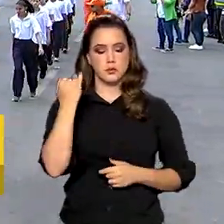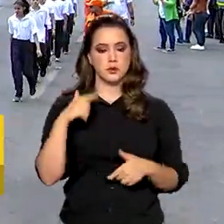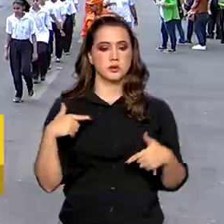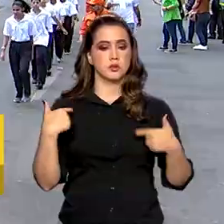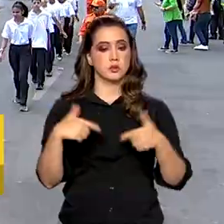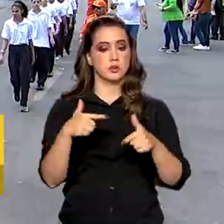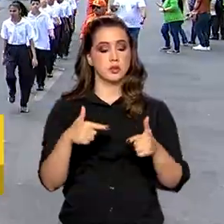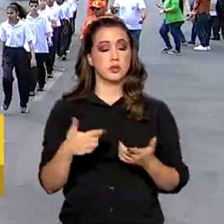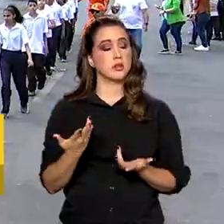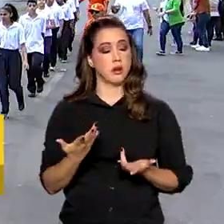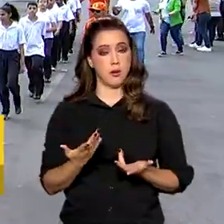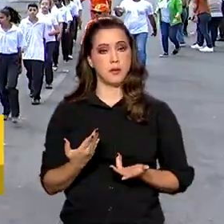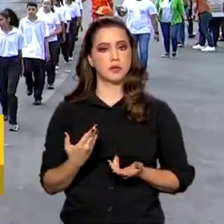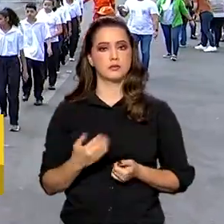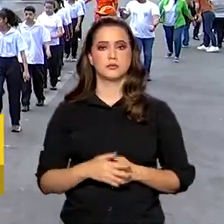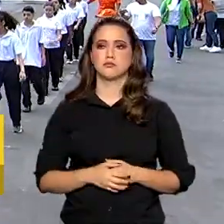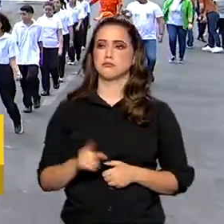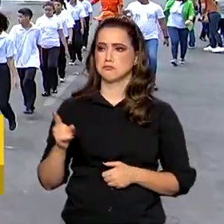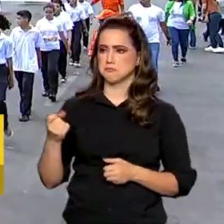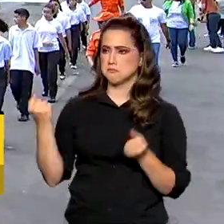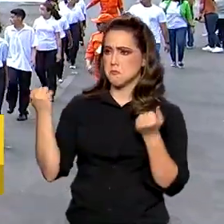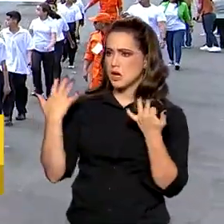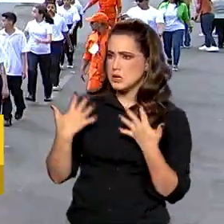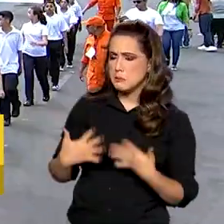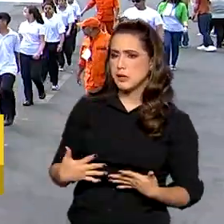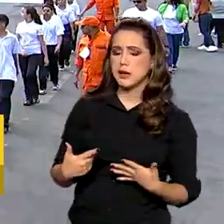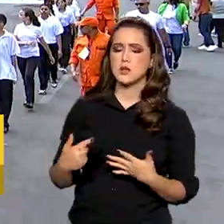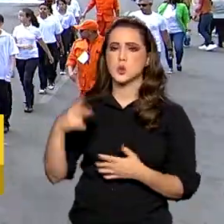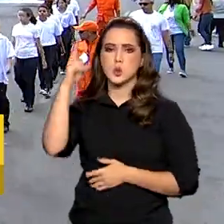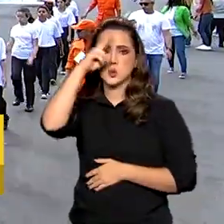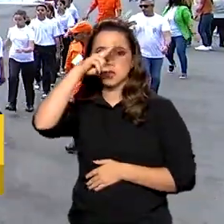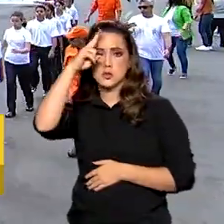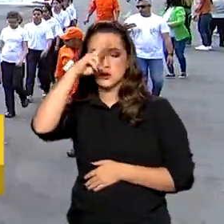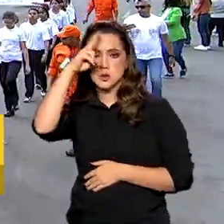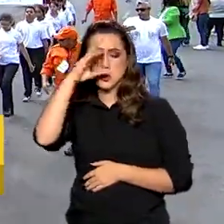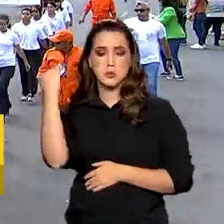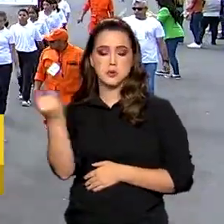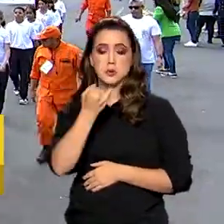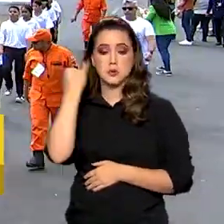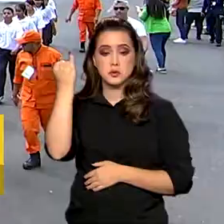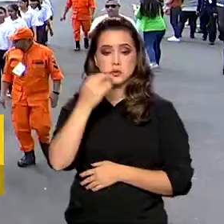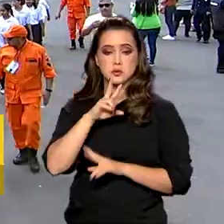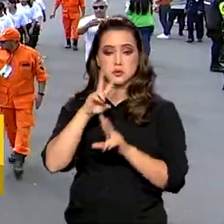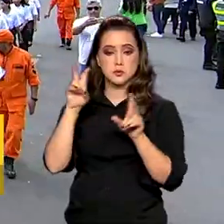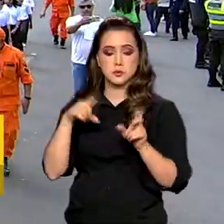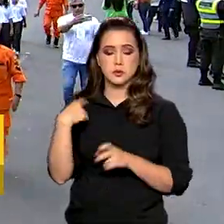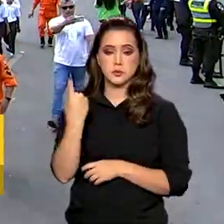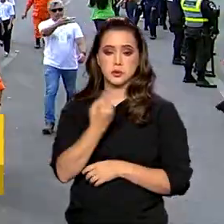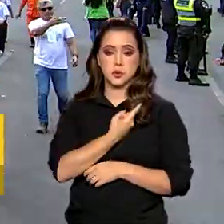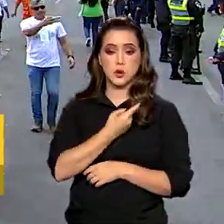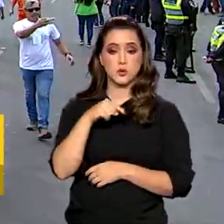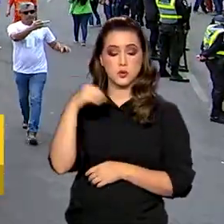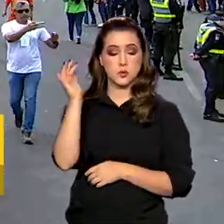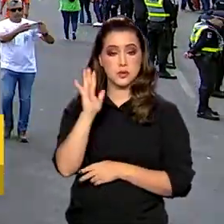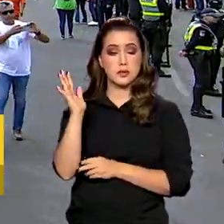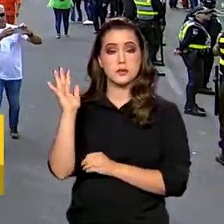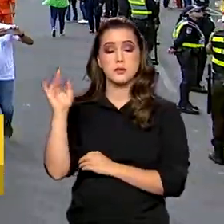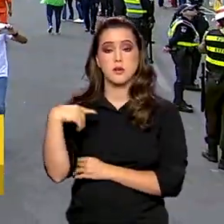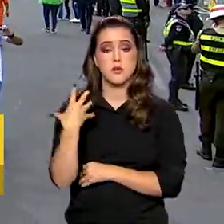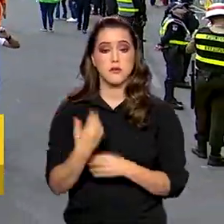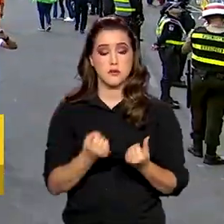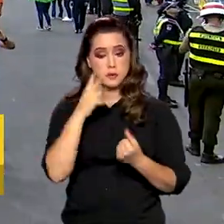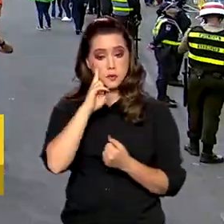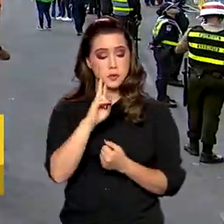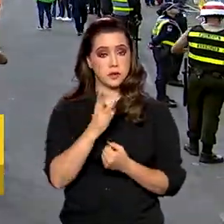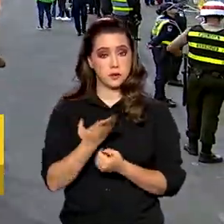São explicações históricas, né, Renata? Curiosidades históricas sobre aqui a nossa terra, né? Vamos acompanhar, vamos voltar